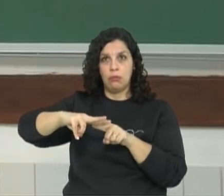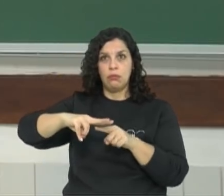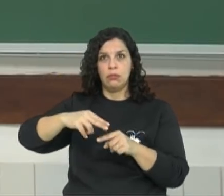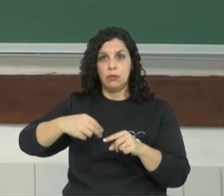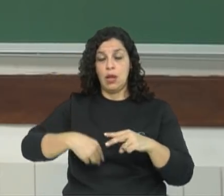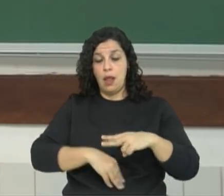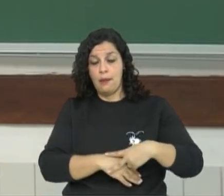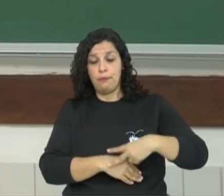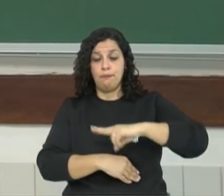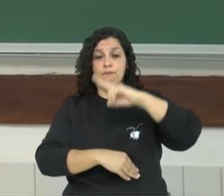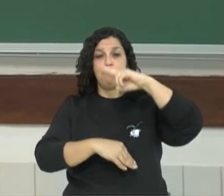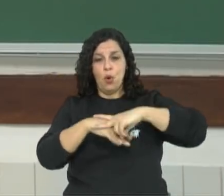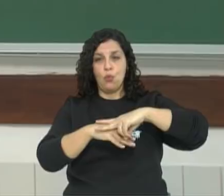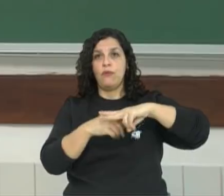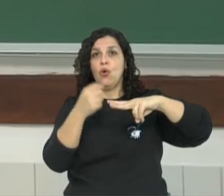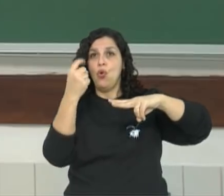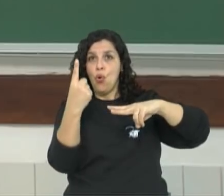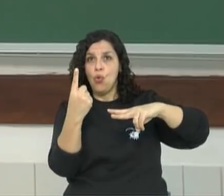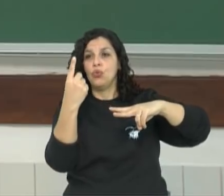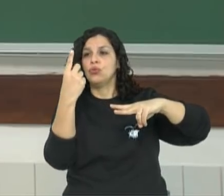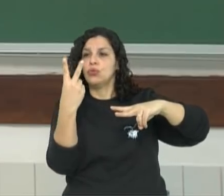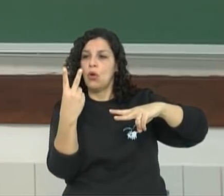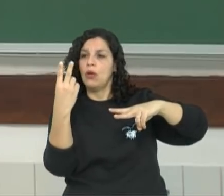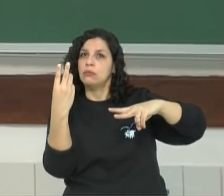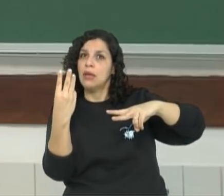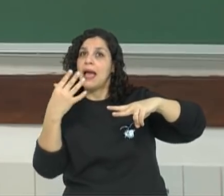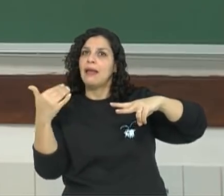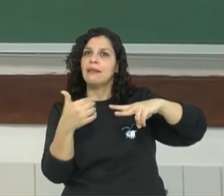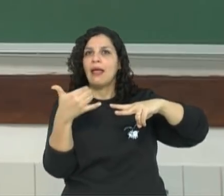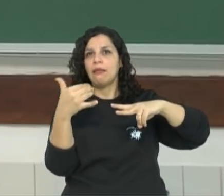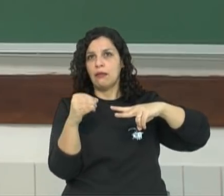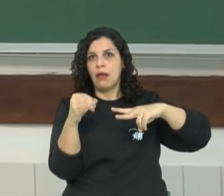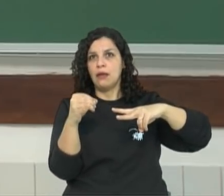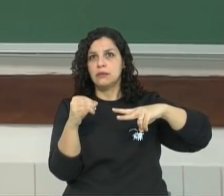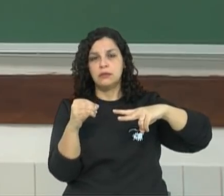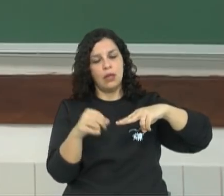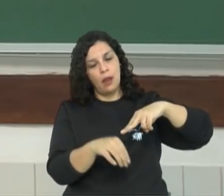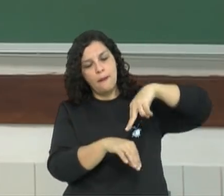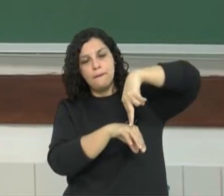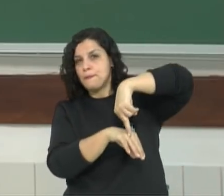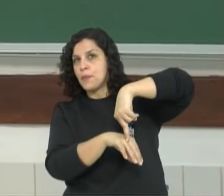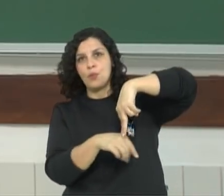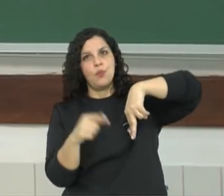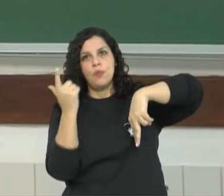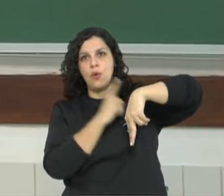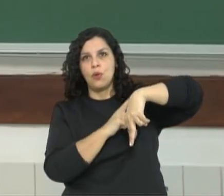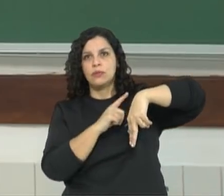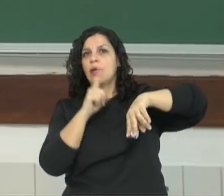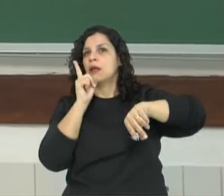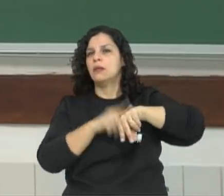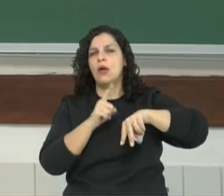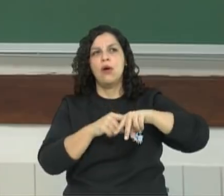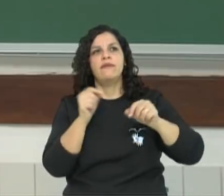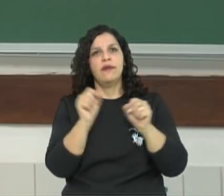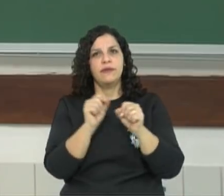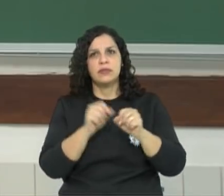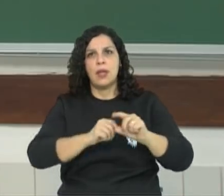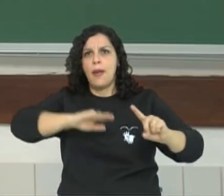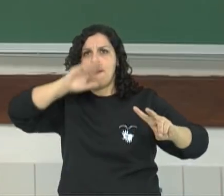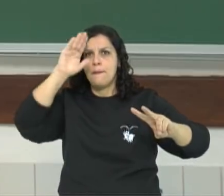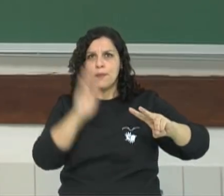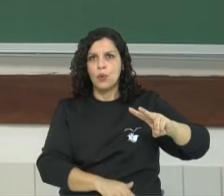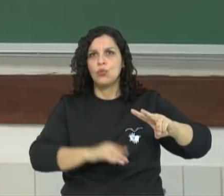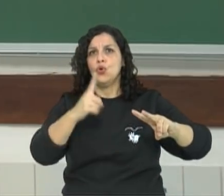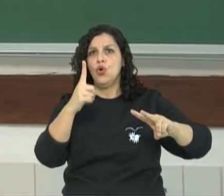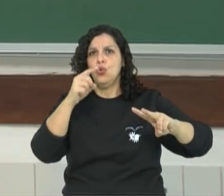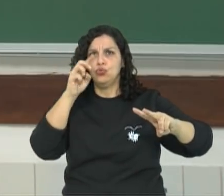o meu adversário, ele foi para a lona e ele não tem condições de voltar à luta, o árbitro vai abrir uma contagem, se